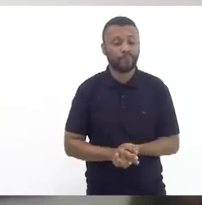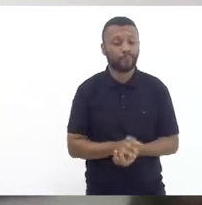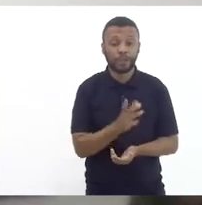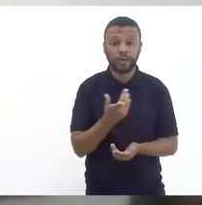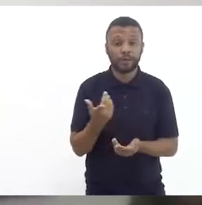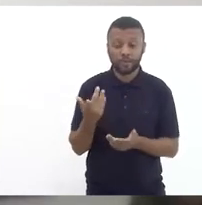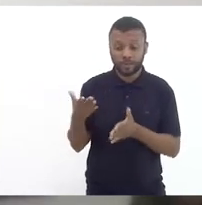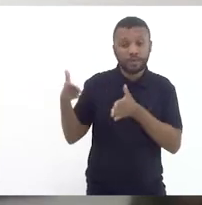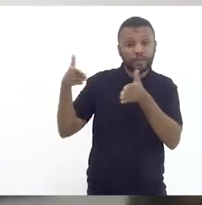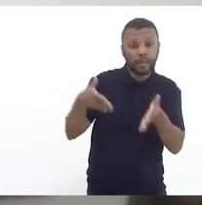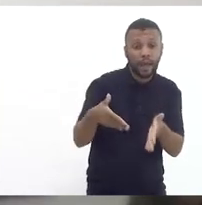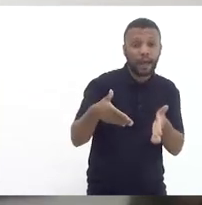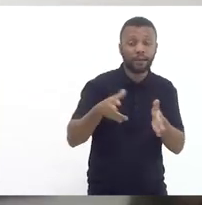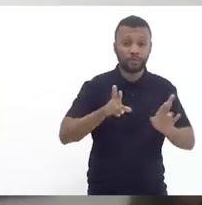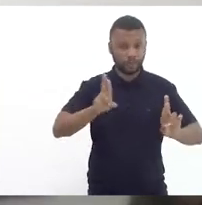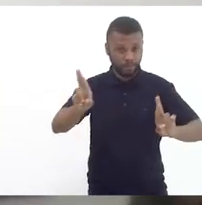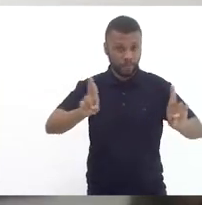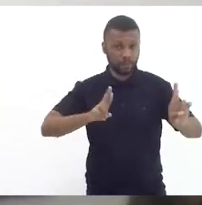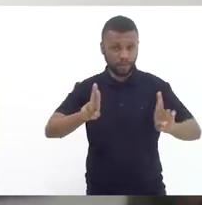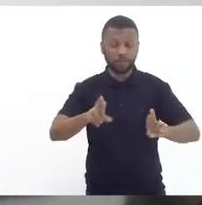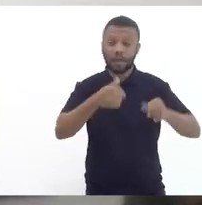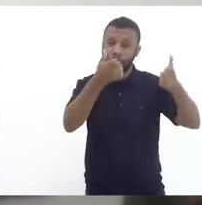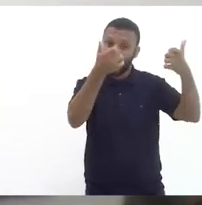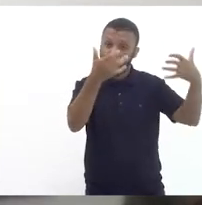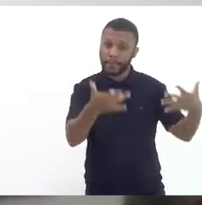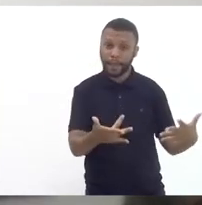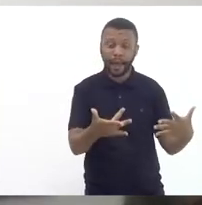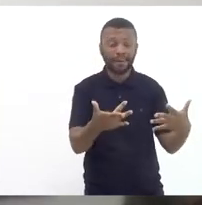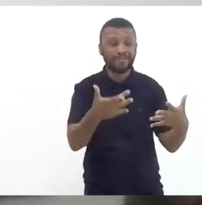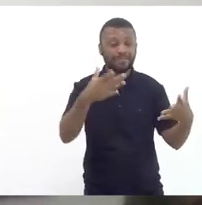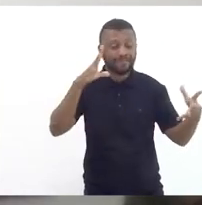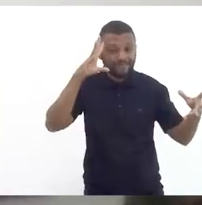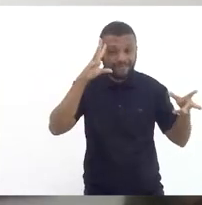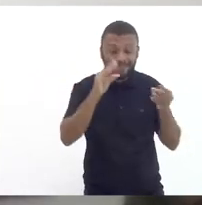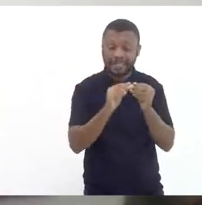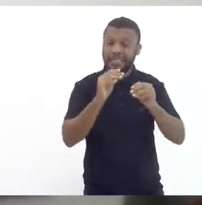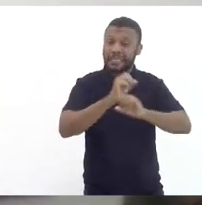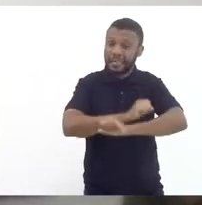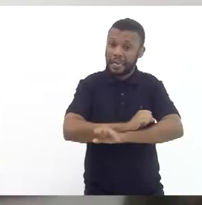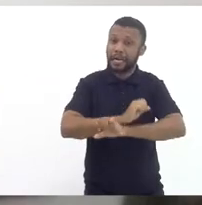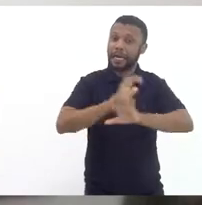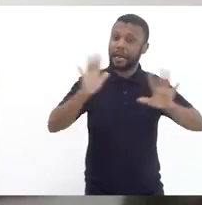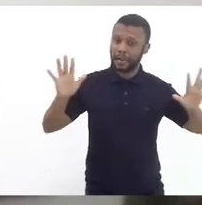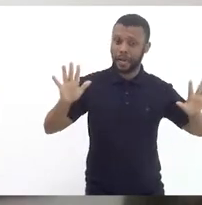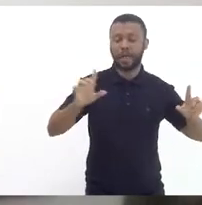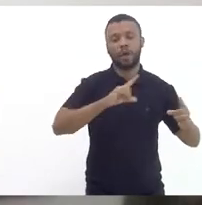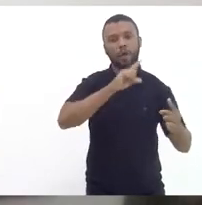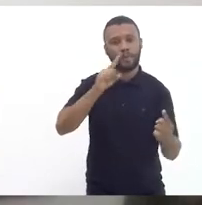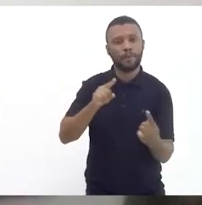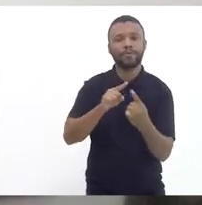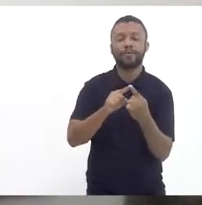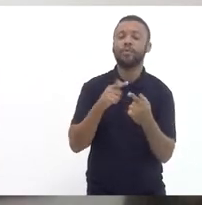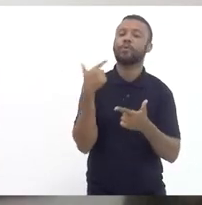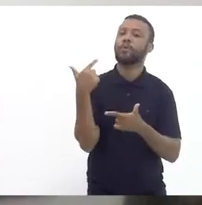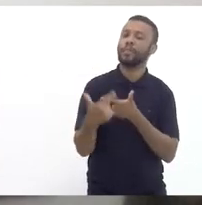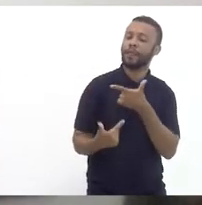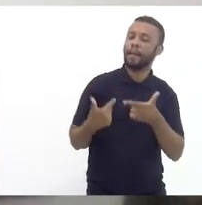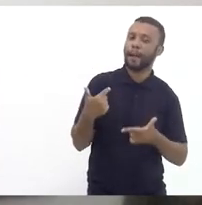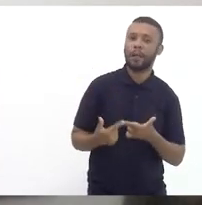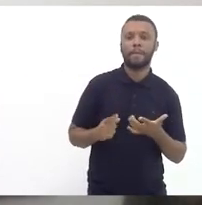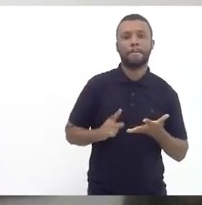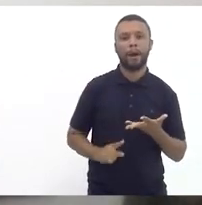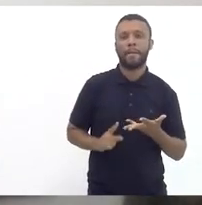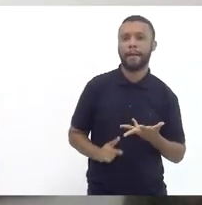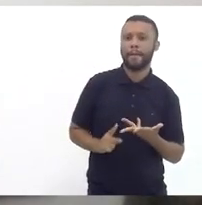né? De uma forma bem pragmática e bem objetiva, todo o trabalho desenvolvido. Eu não